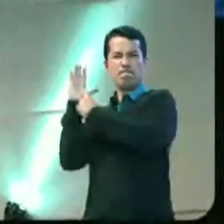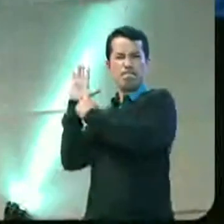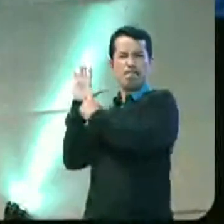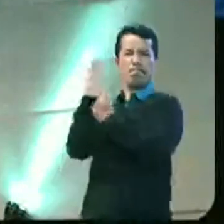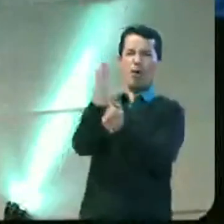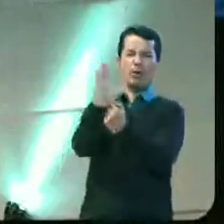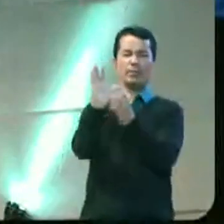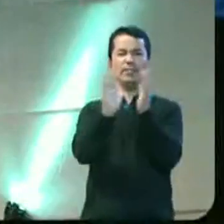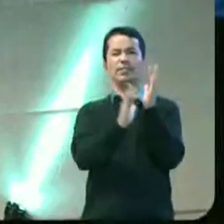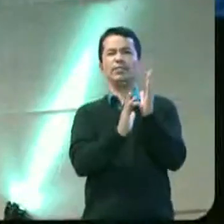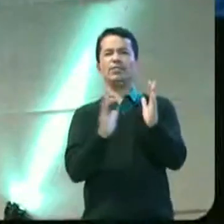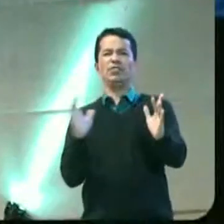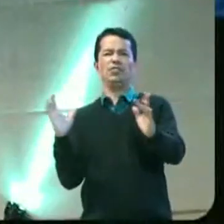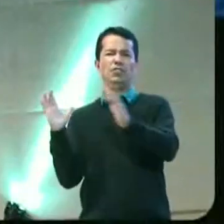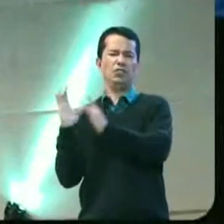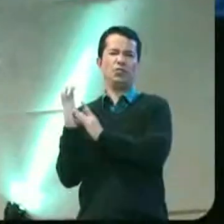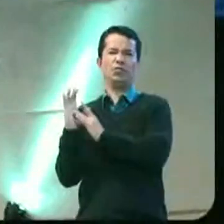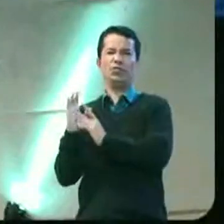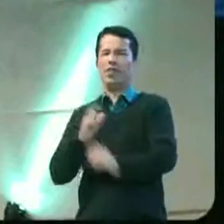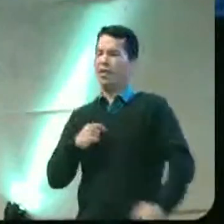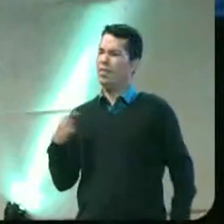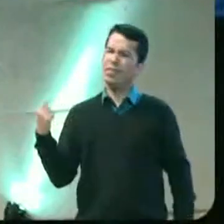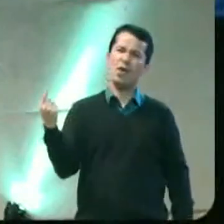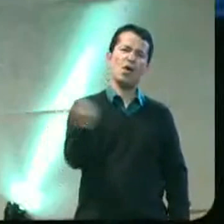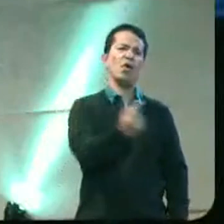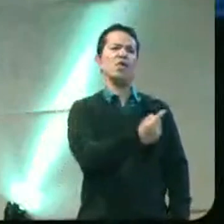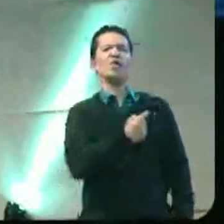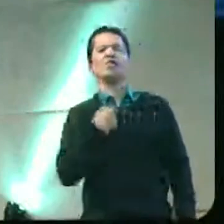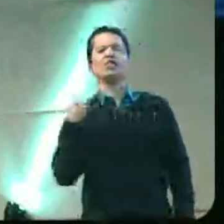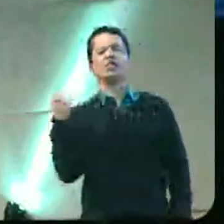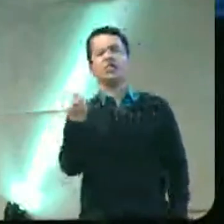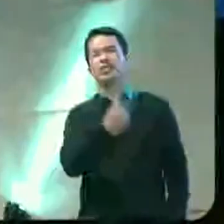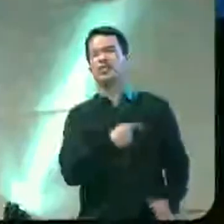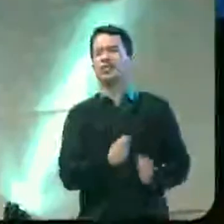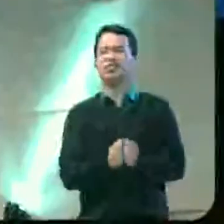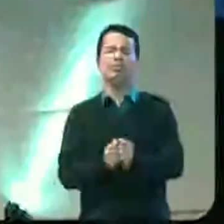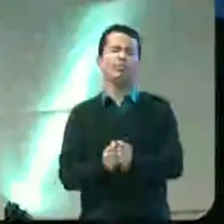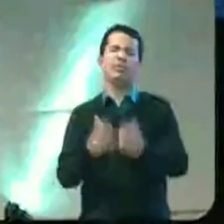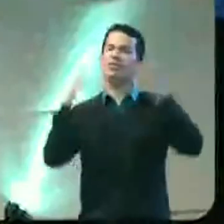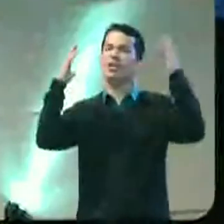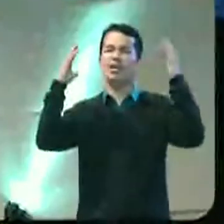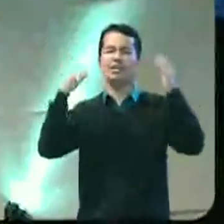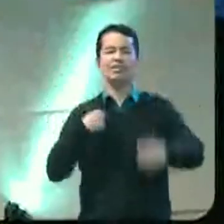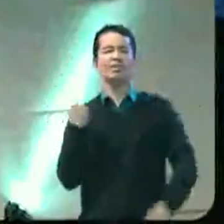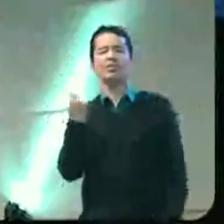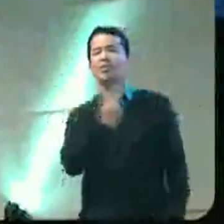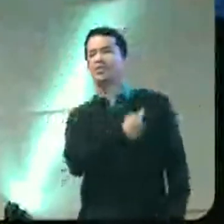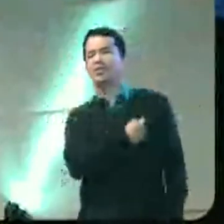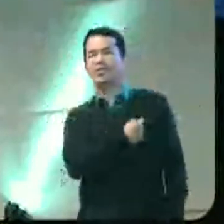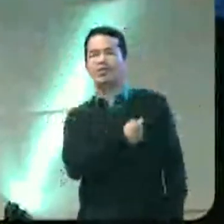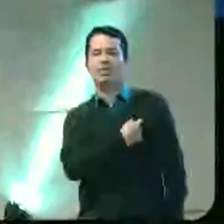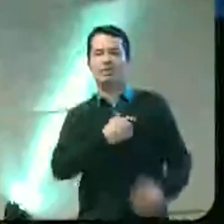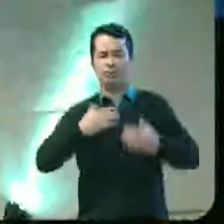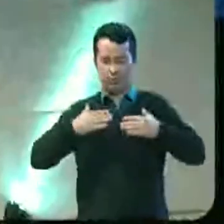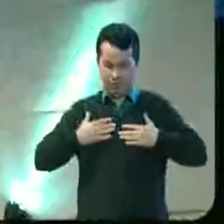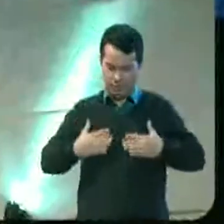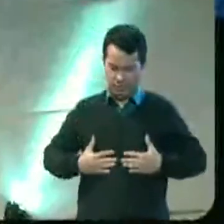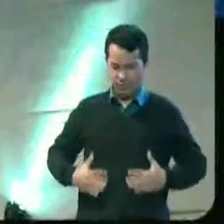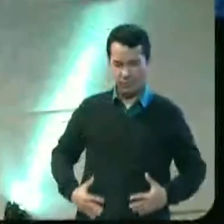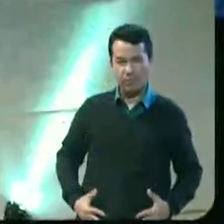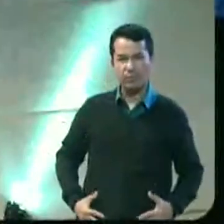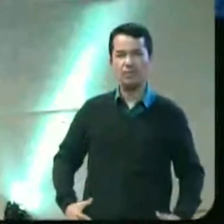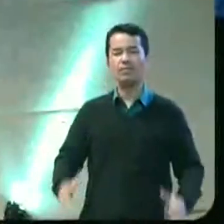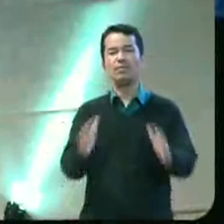Esse é o tempo de nós sermos o milagre. Nós somos o corpo de Cristo. Nós conhecemos a